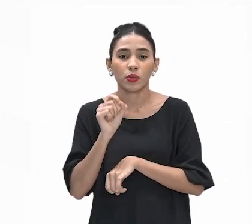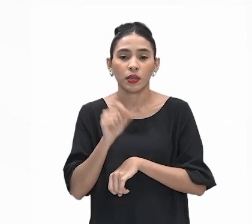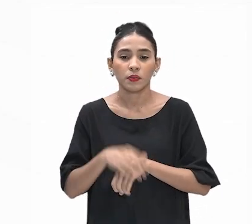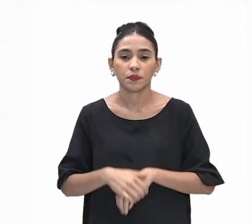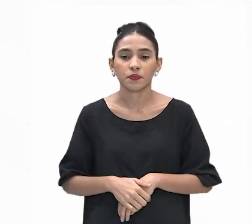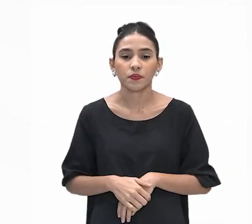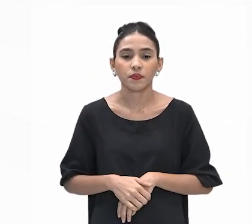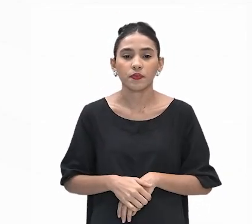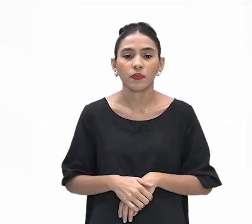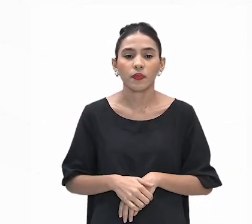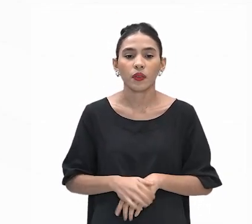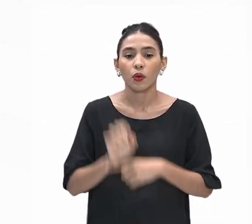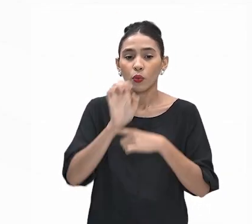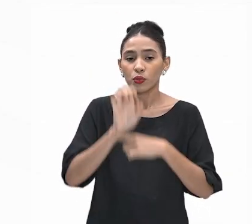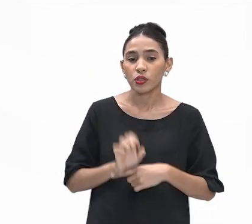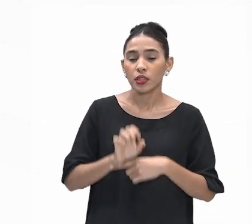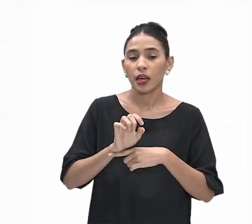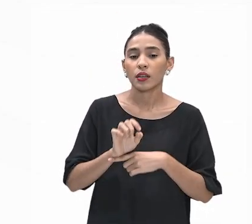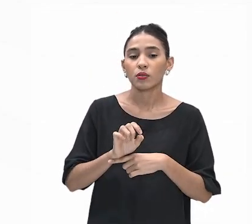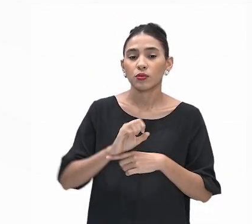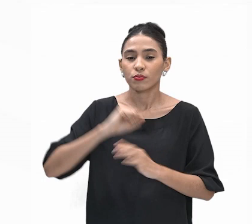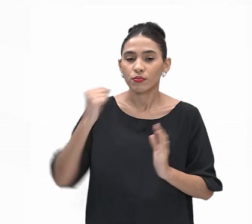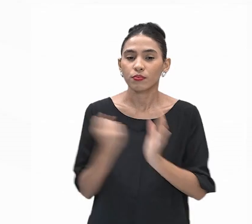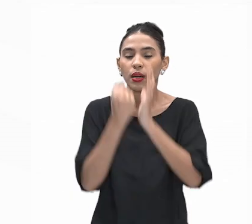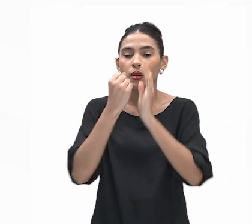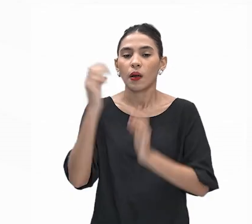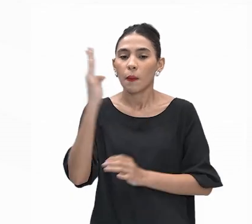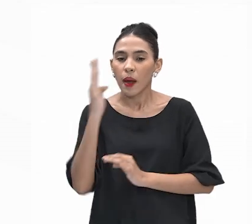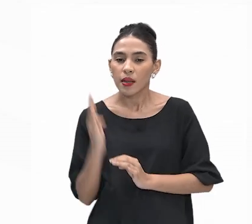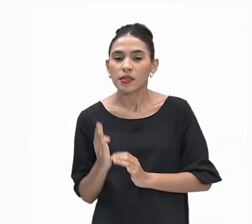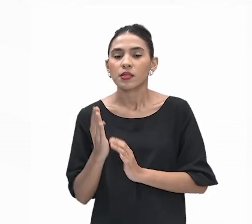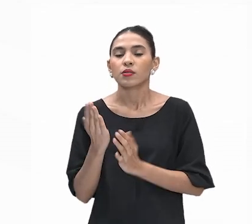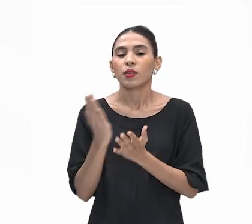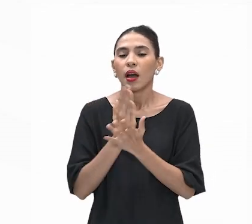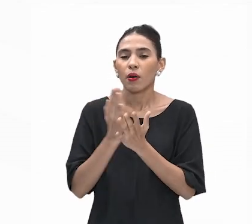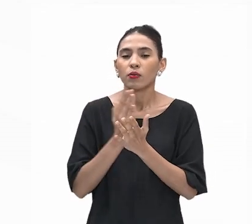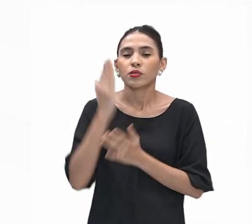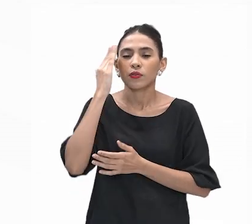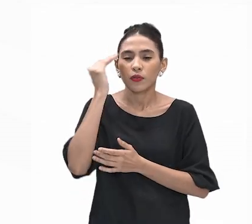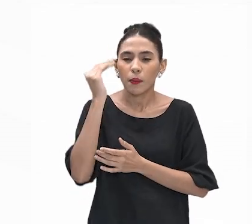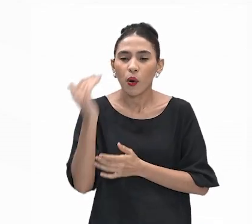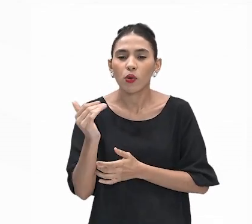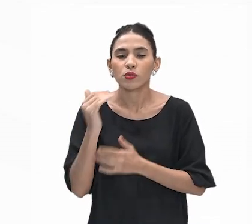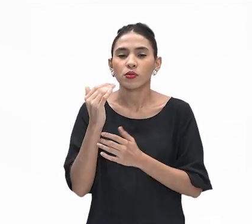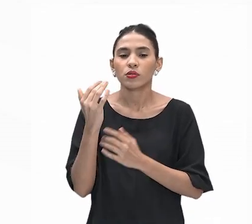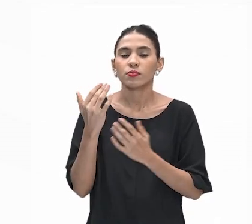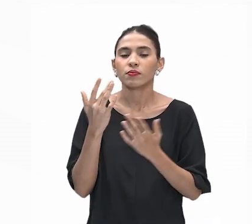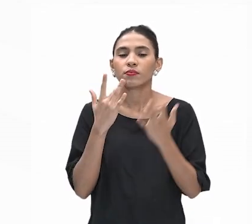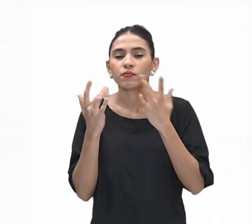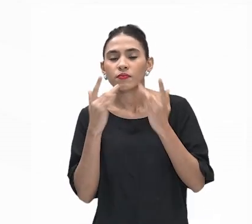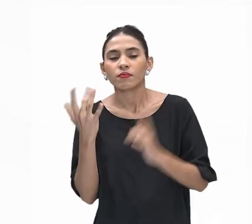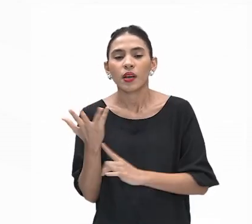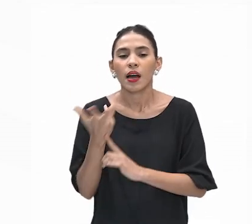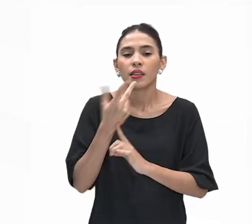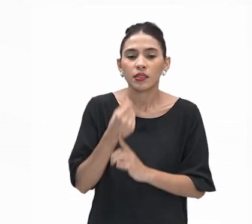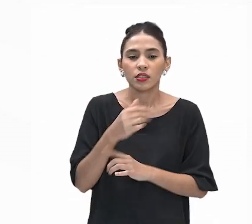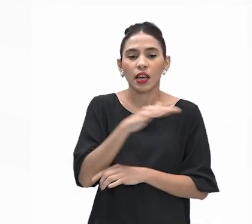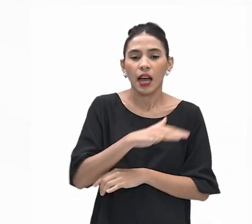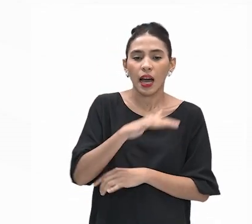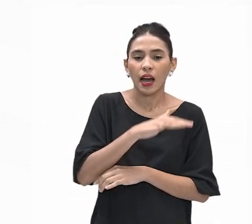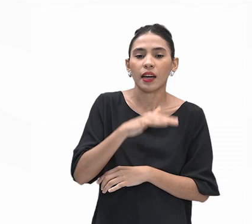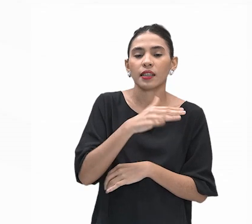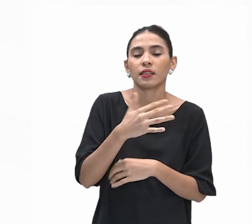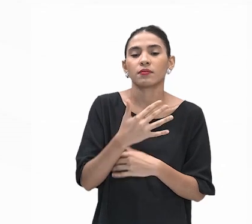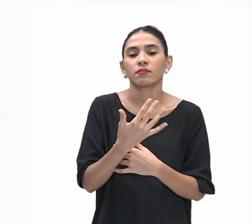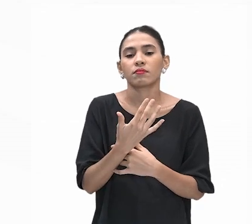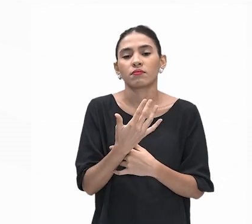O Estado elegeu ao Brasil alguns de seus mais notáveis artistas e criadores, seja no campo das letras, da música, das